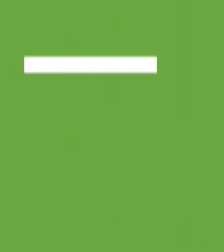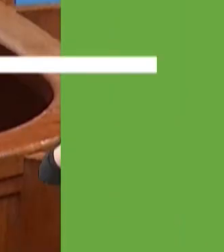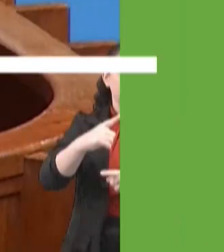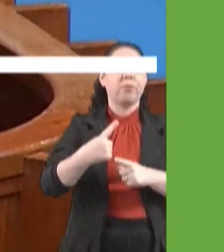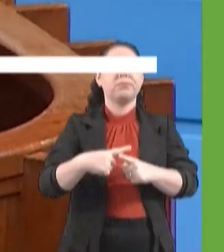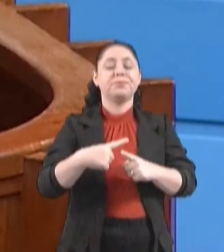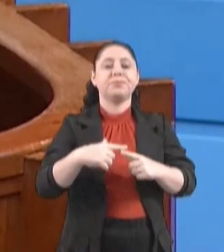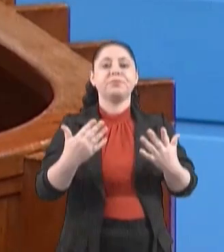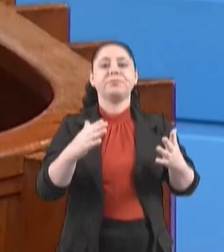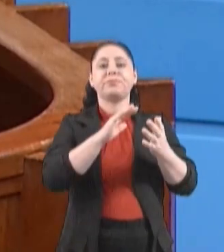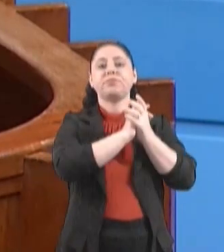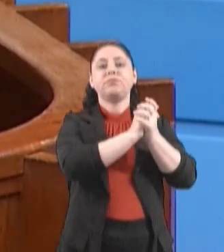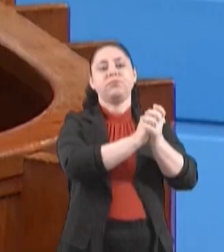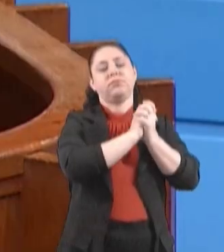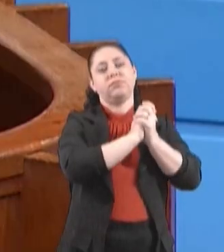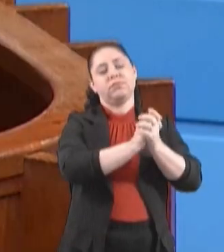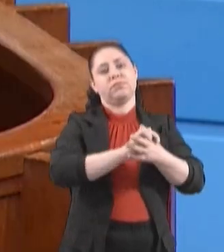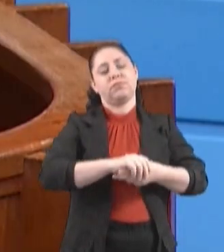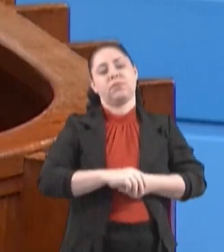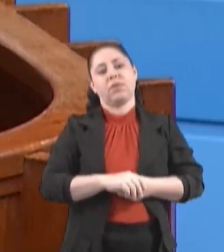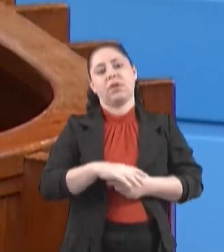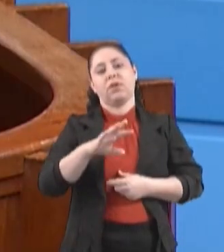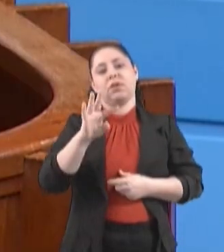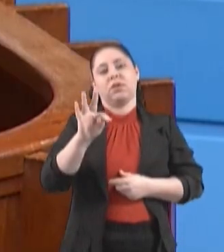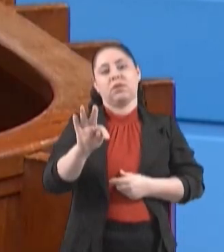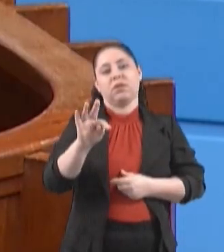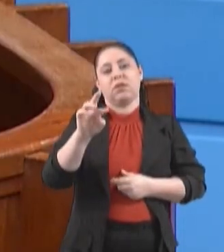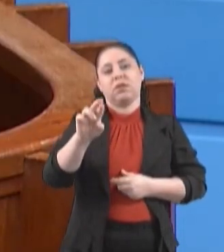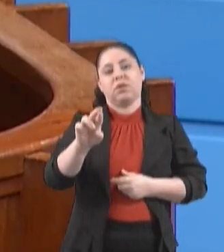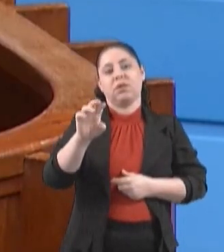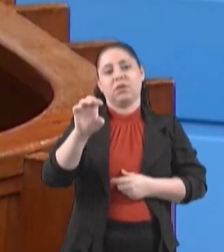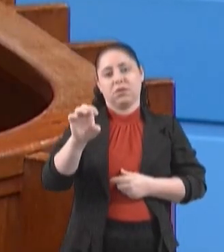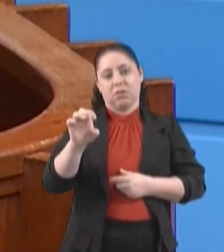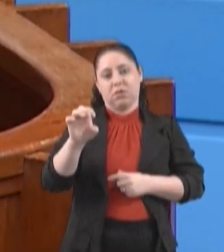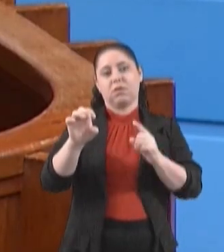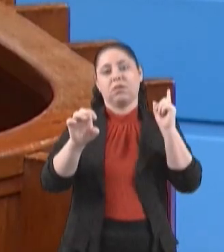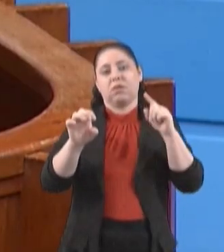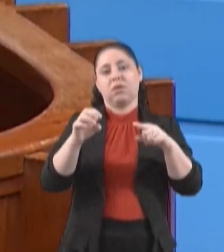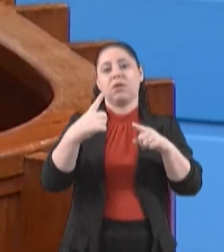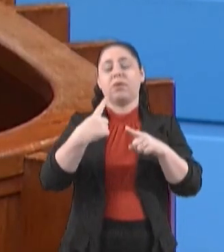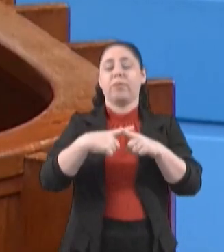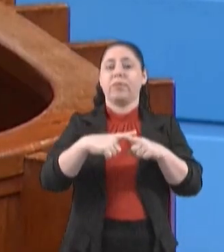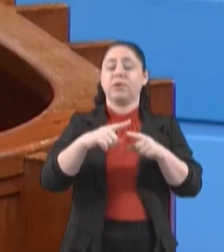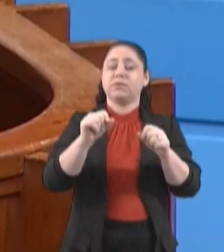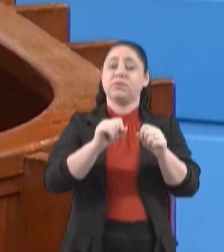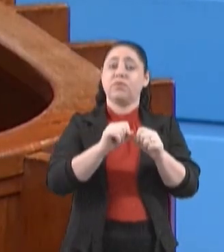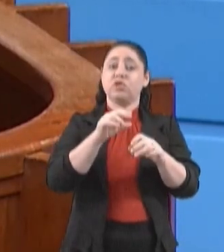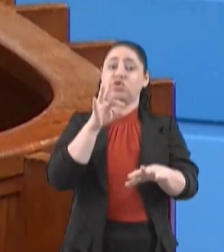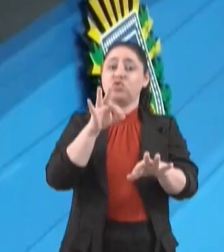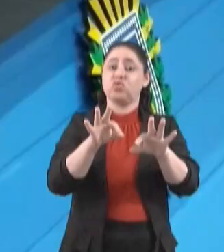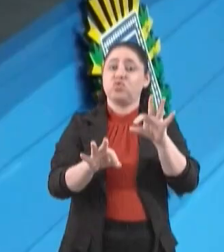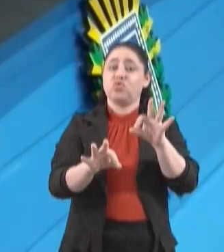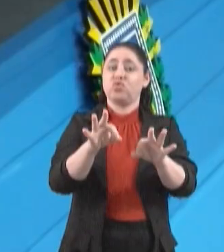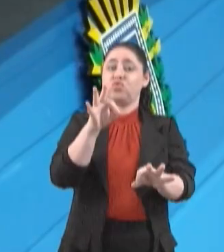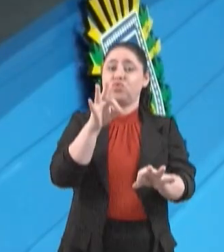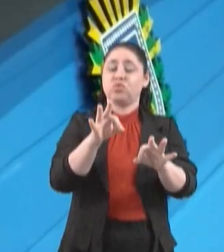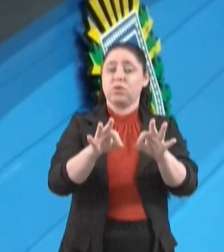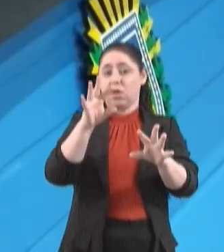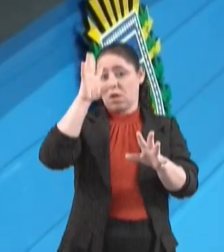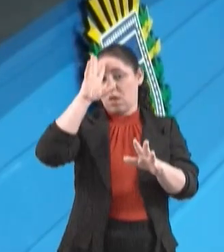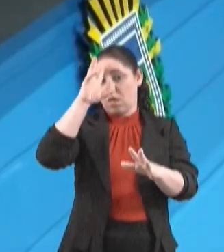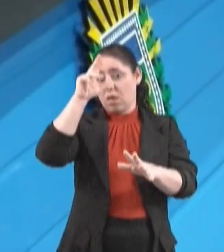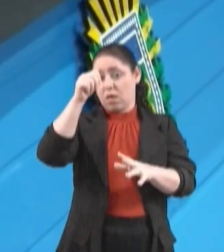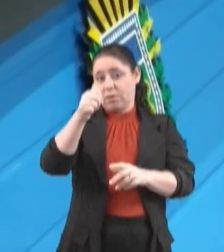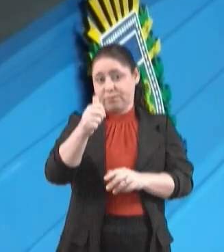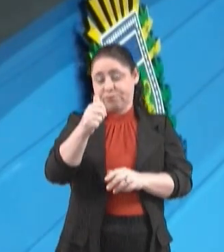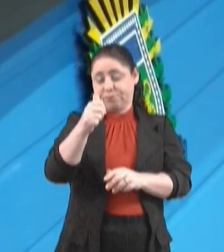Mas por que eu quero parabenizar o TRE do Mato Grosso do Sul? Porque fez justiça na sua